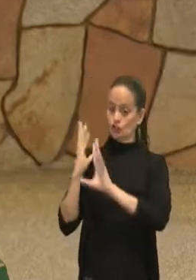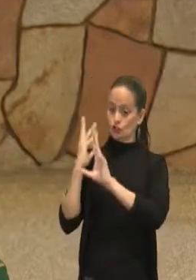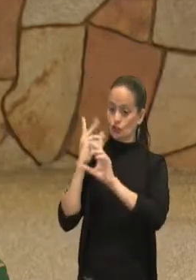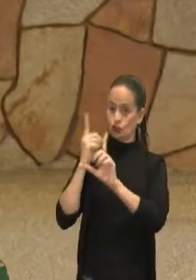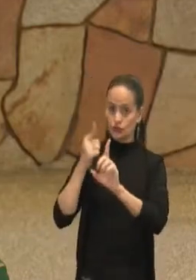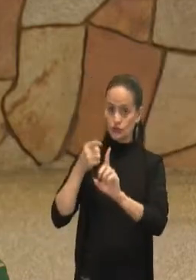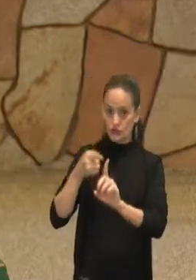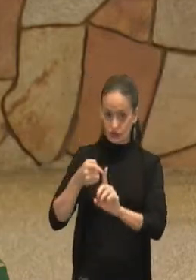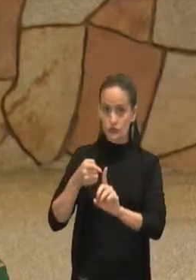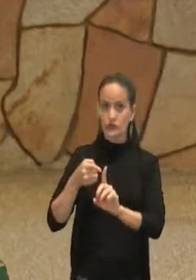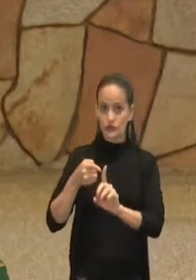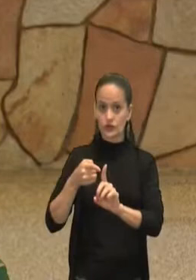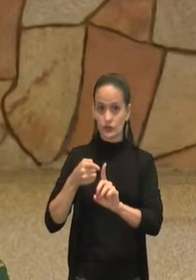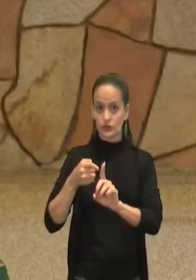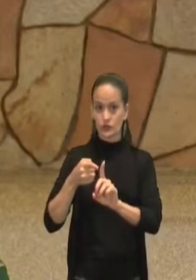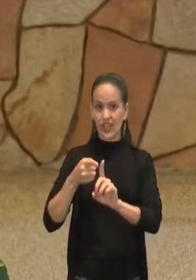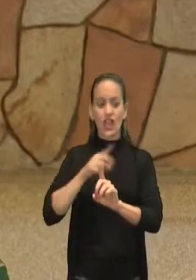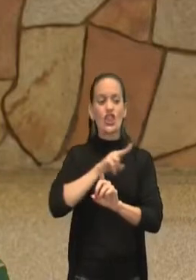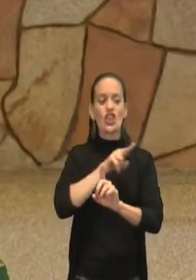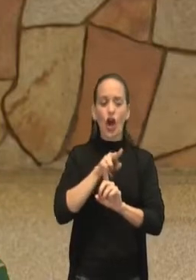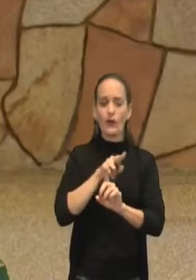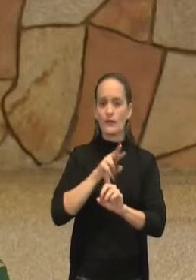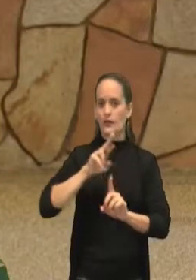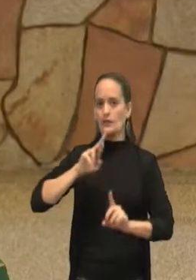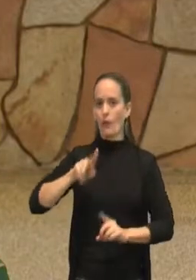perdição nominalmente.